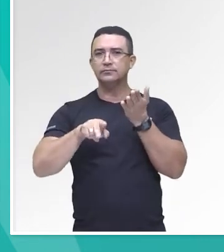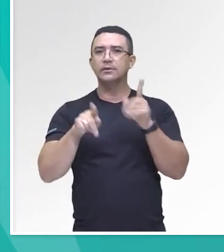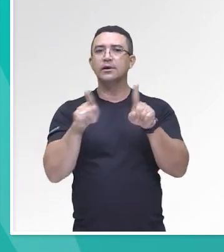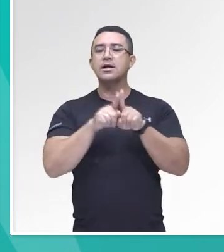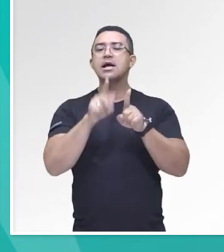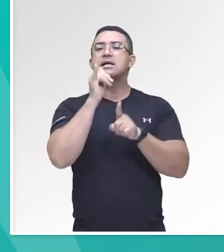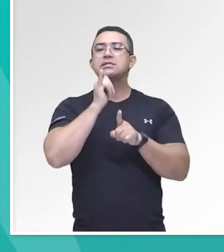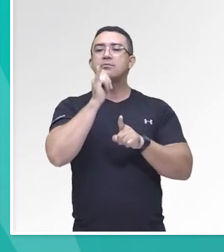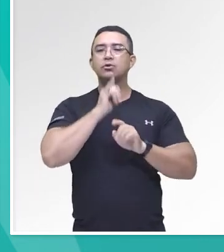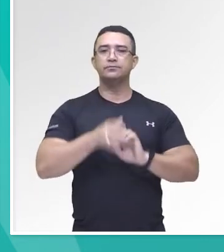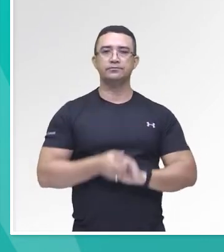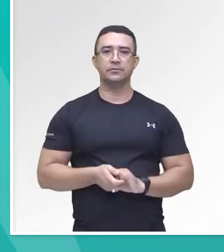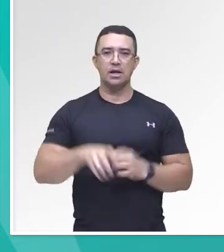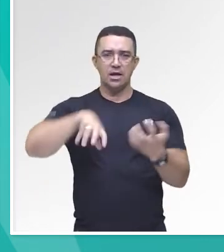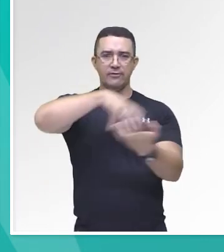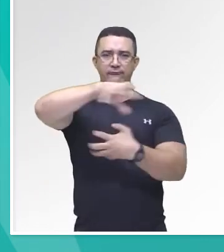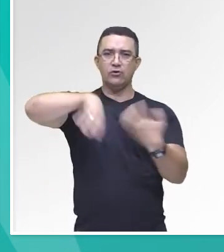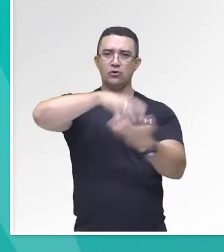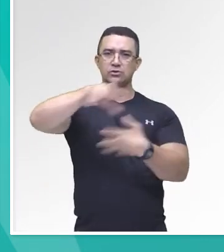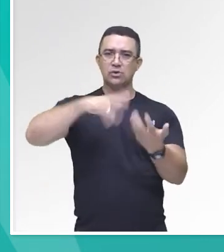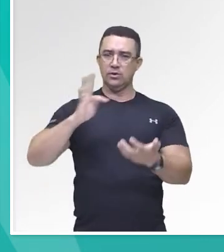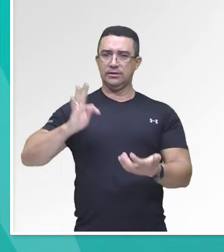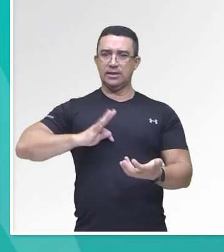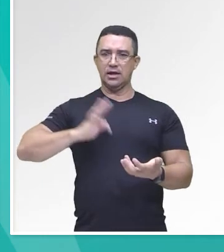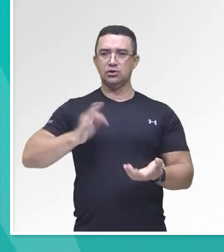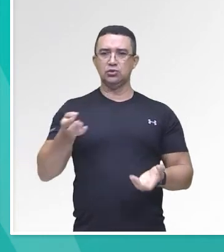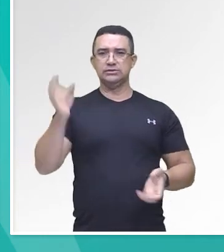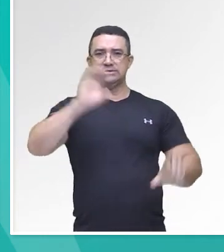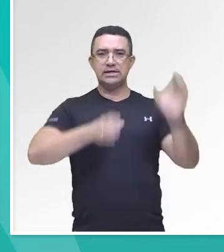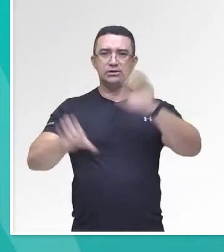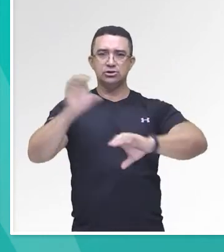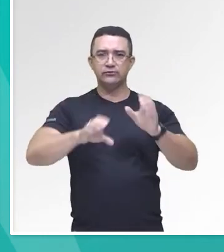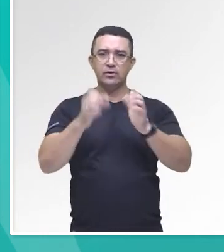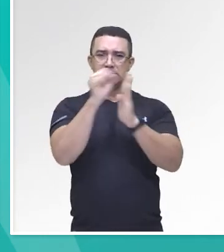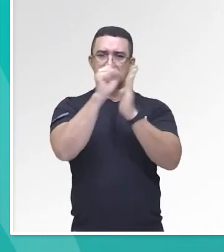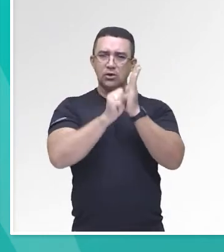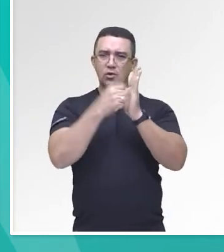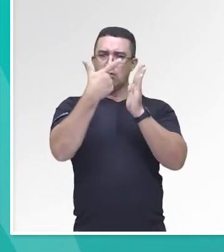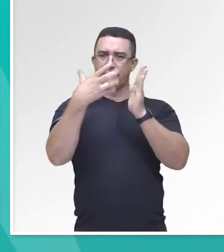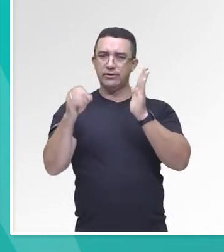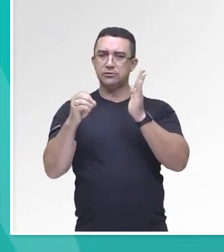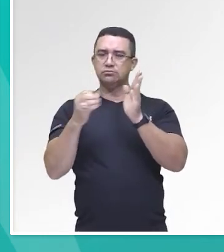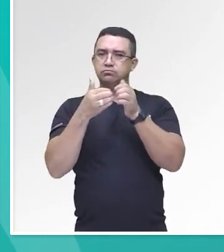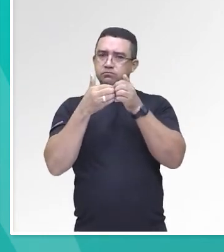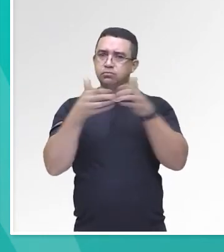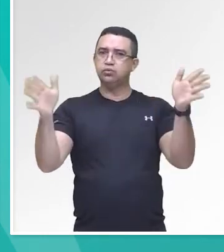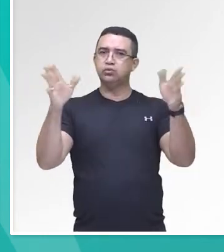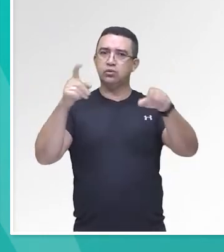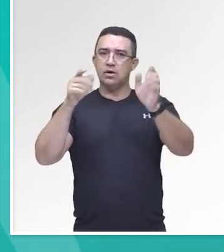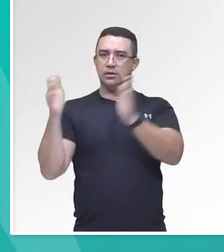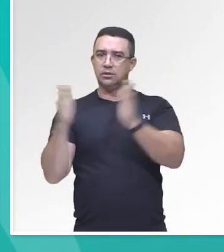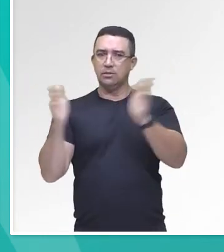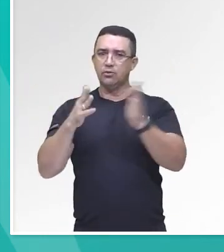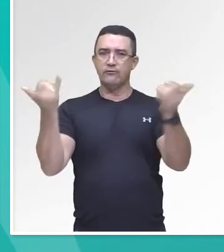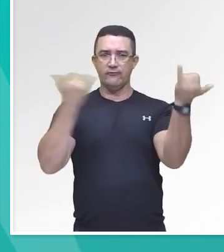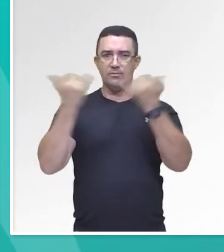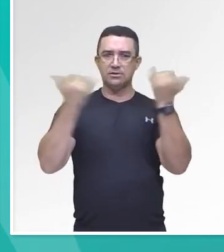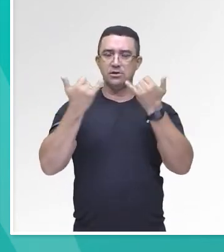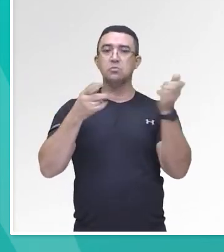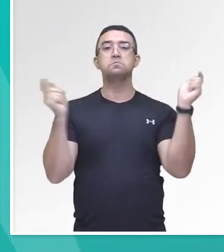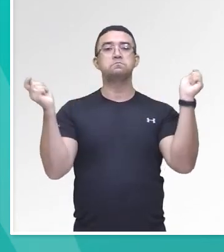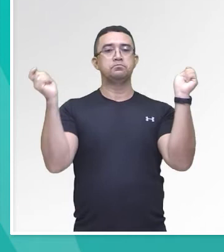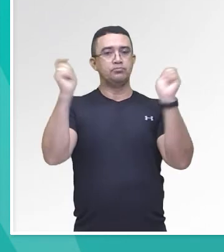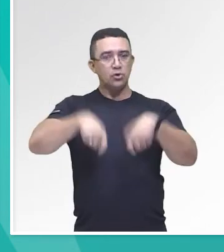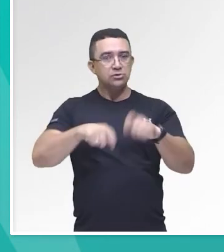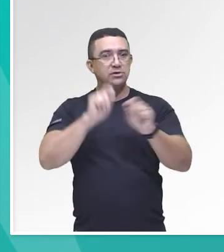olhem só. A Revolução Técnico-Científica do século XX inaugurou a Era da Informação e